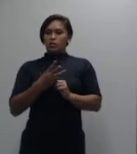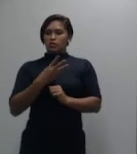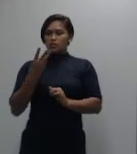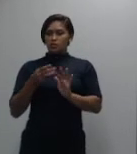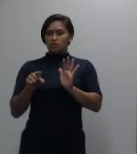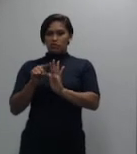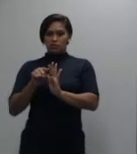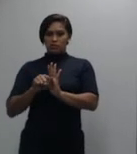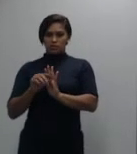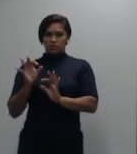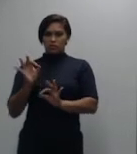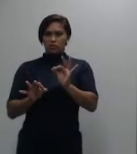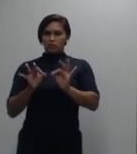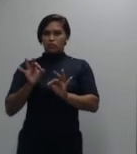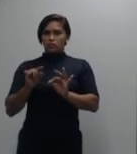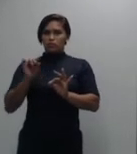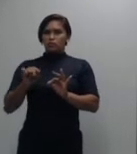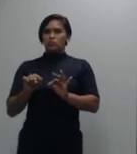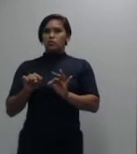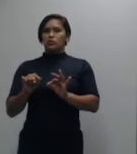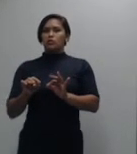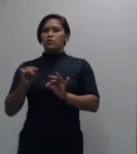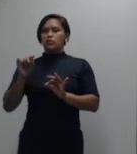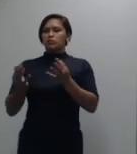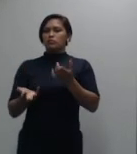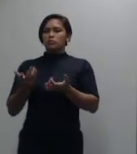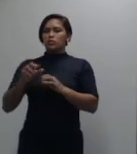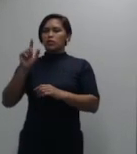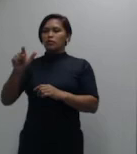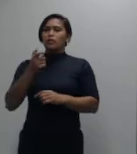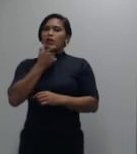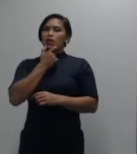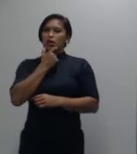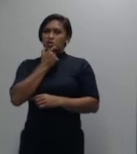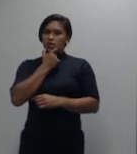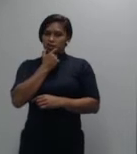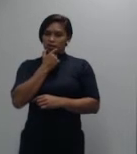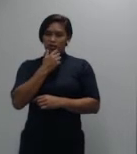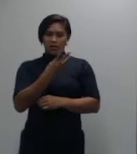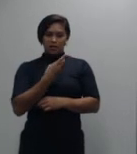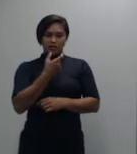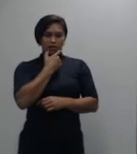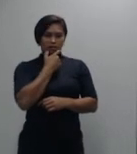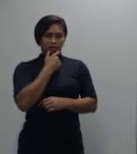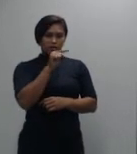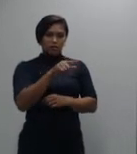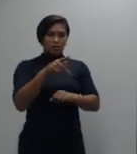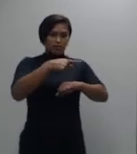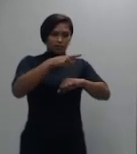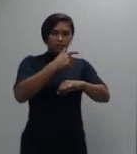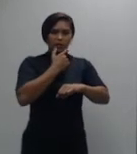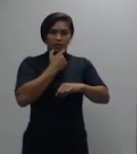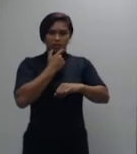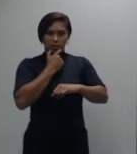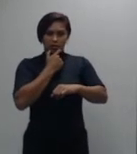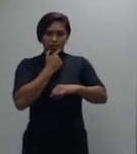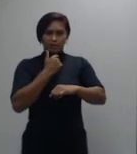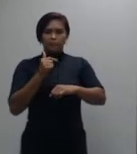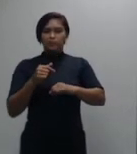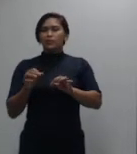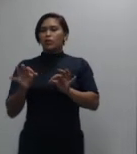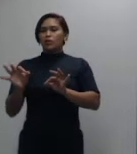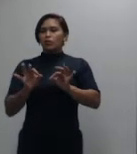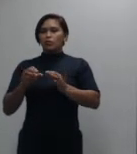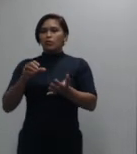da Justiça é de queima que foi para Inglaterra a pessoa Instância e batendo a terra um órgão chamado